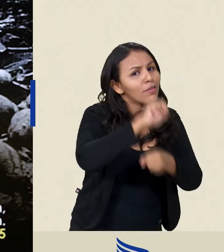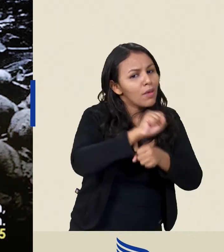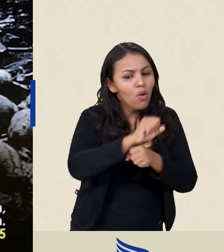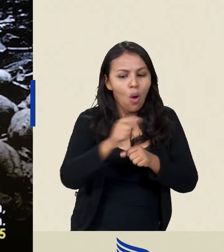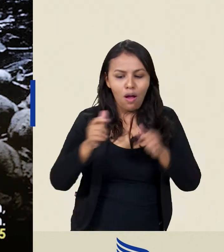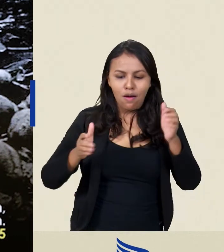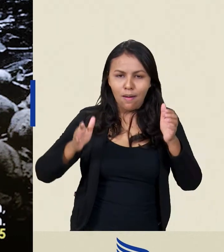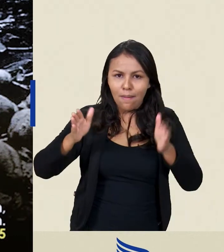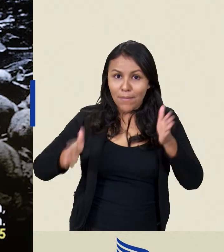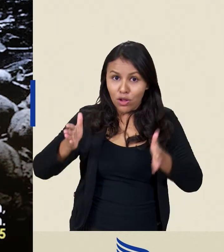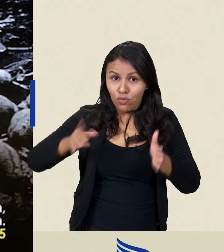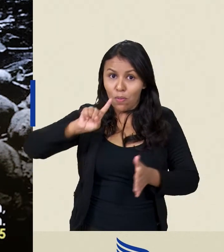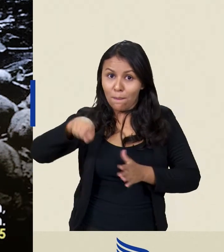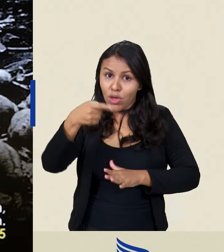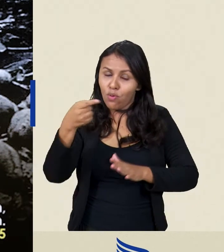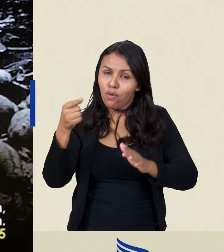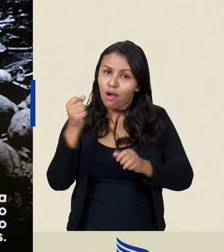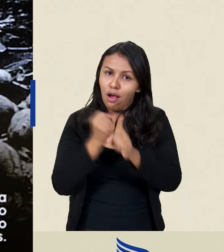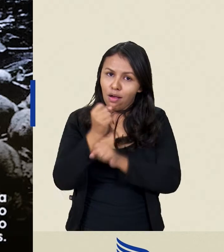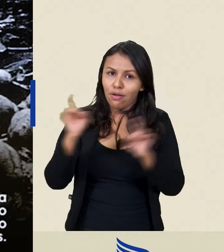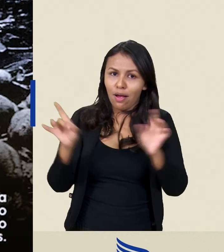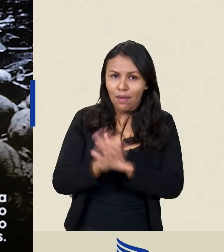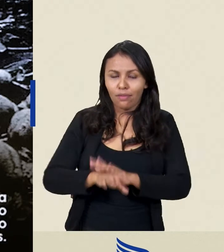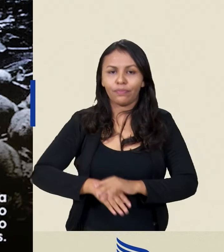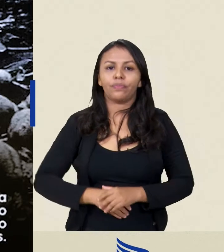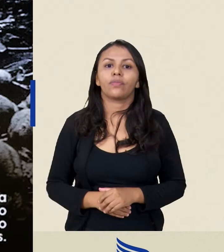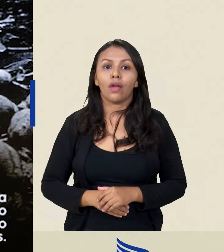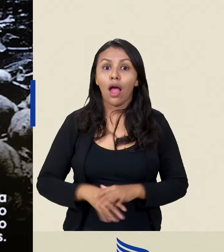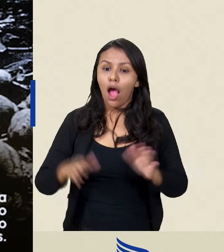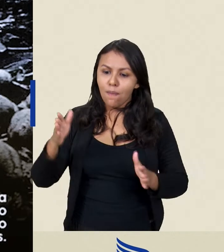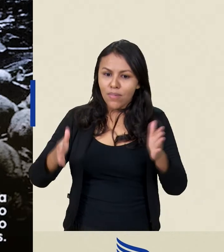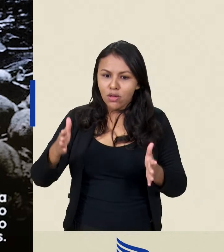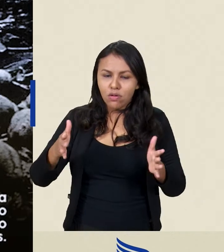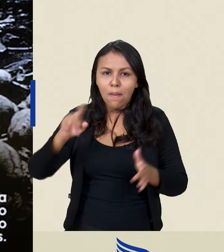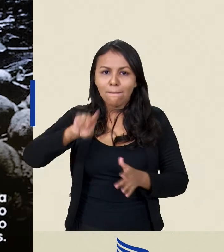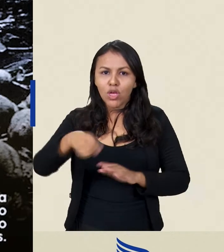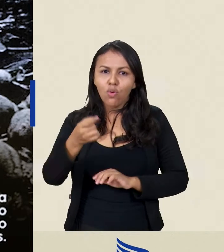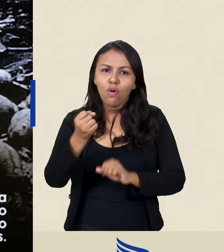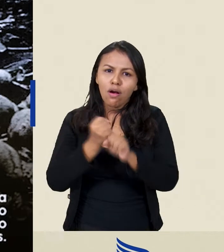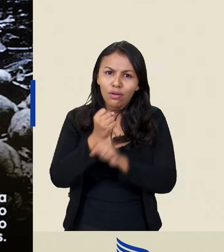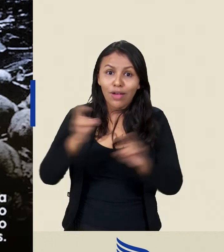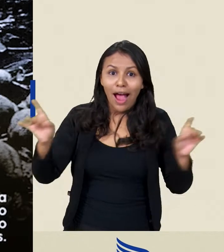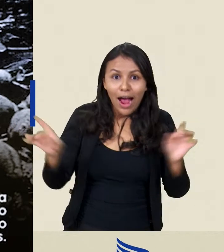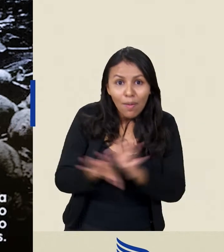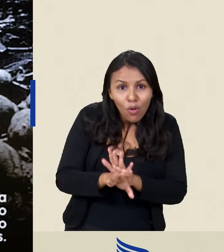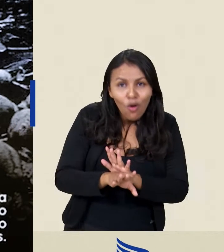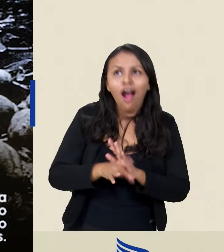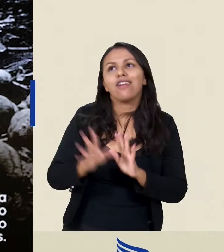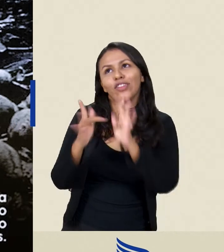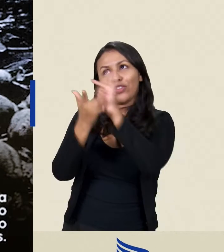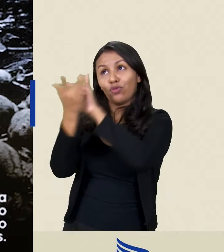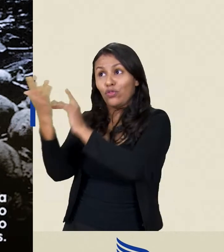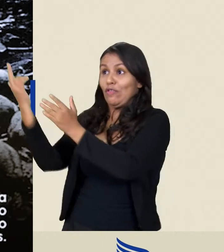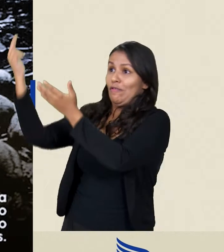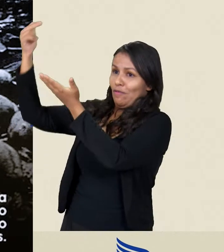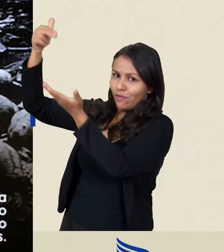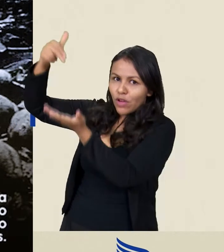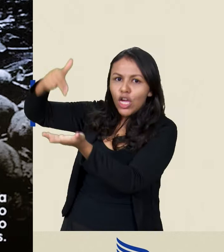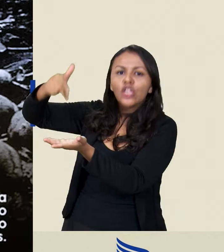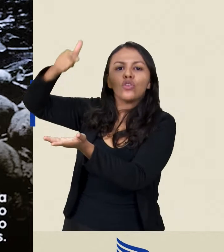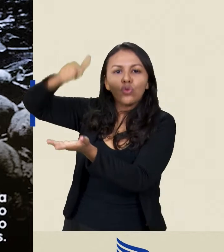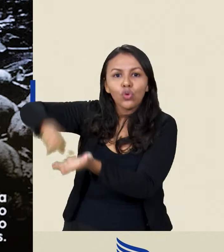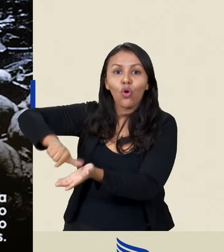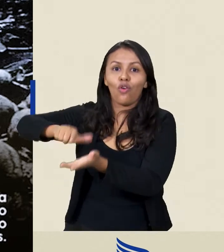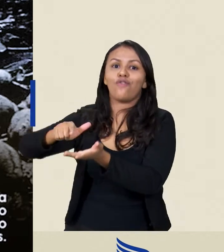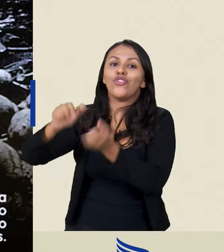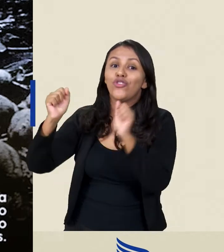Apocalipse 20, 5. Ao fim dos 1000 anos, Cristo volta novamente à terra. É acompanhado pelo exército